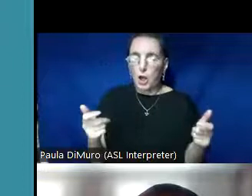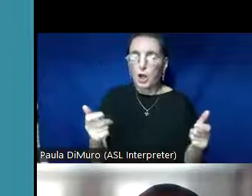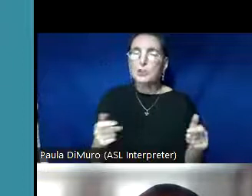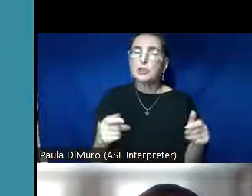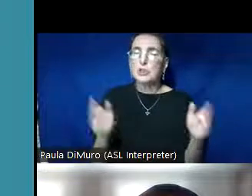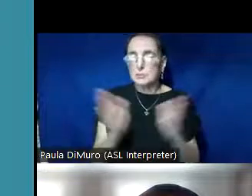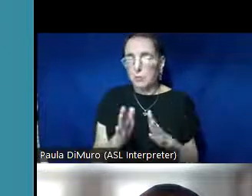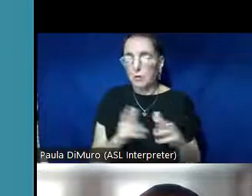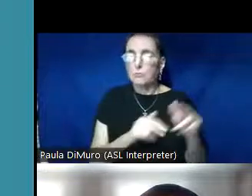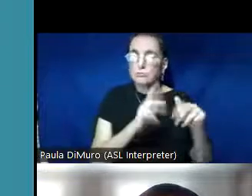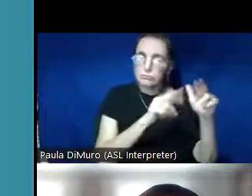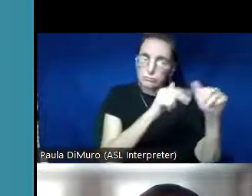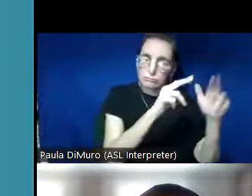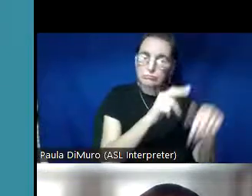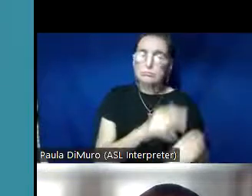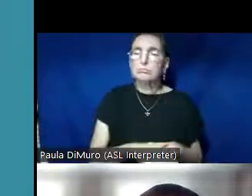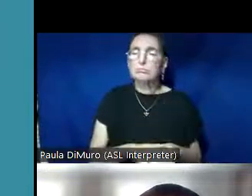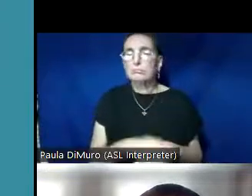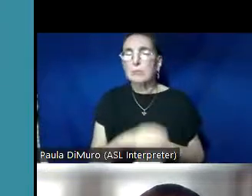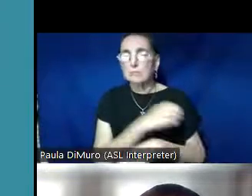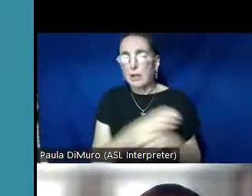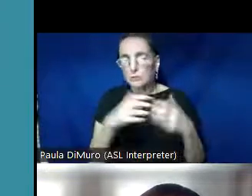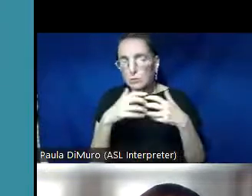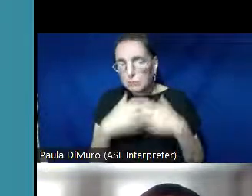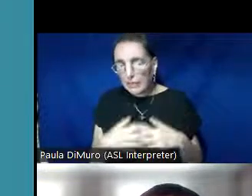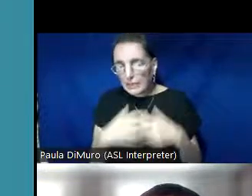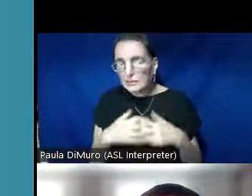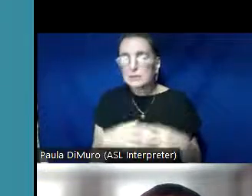aberto um inquérito para examinar